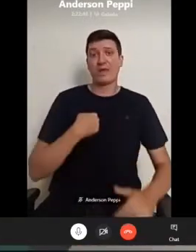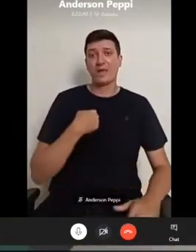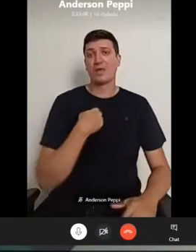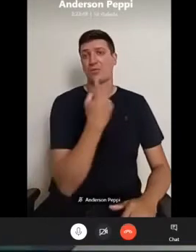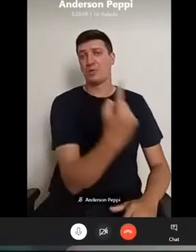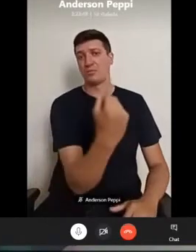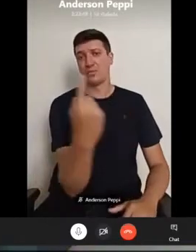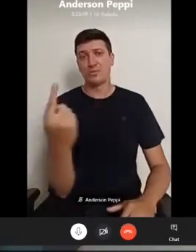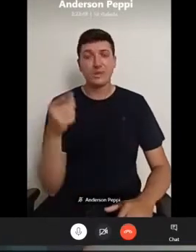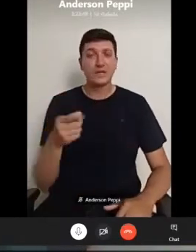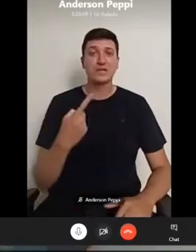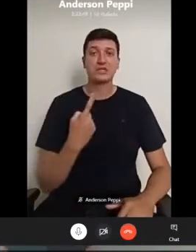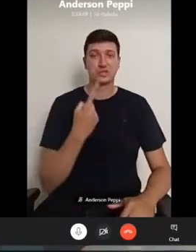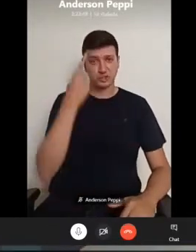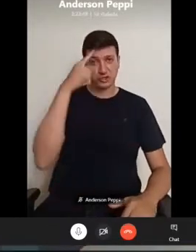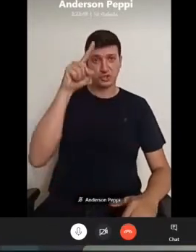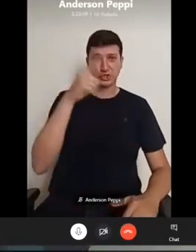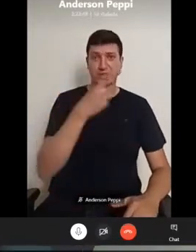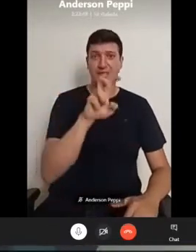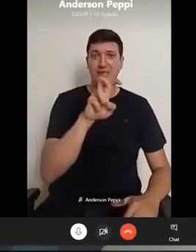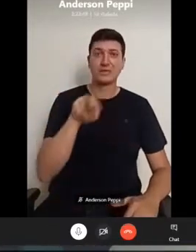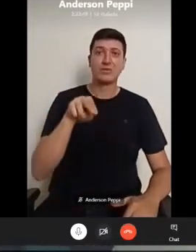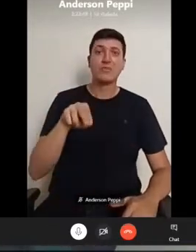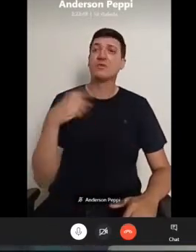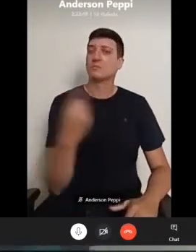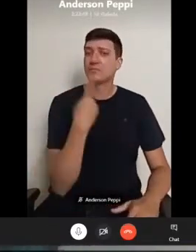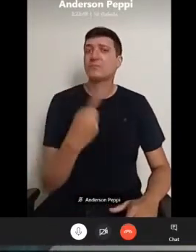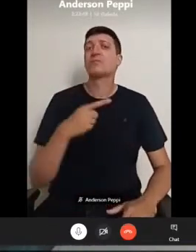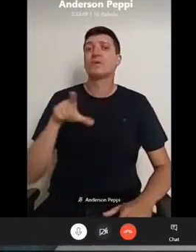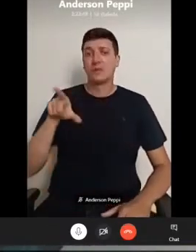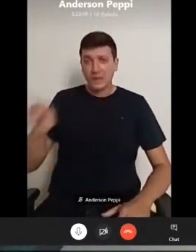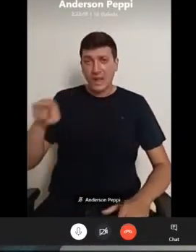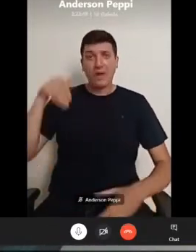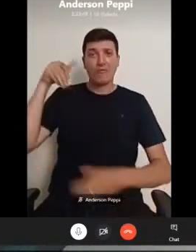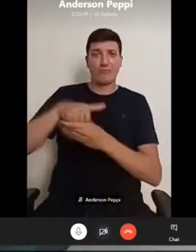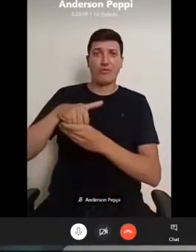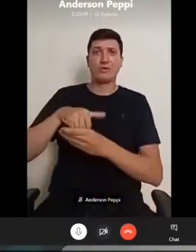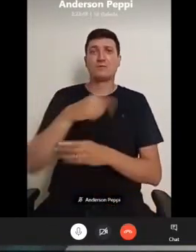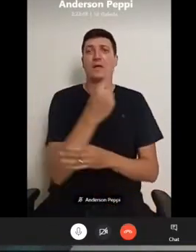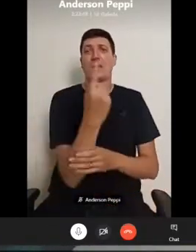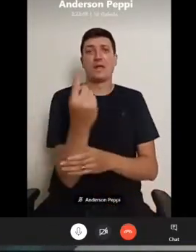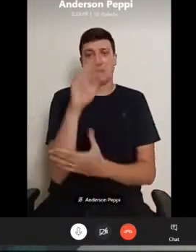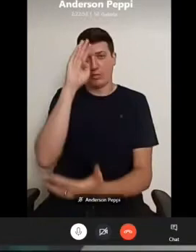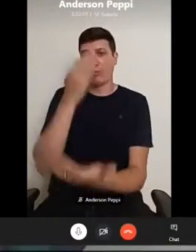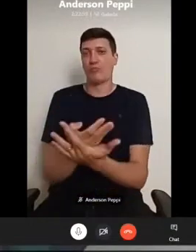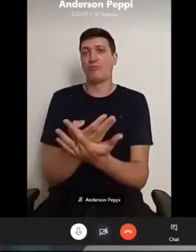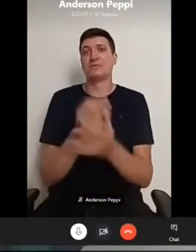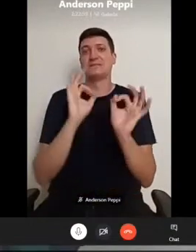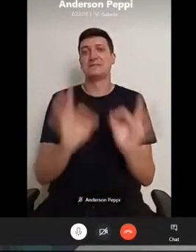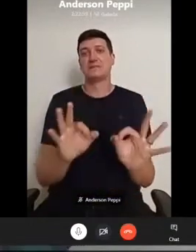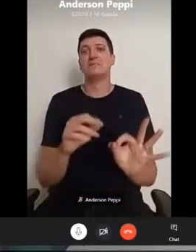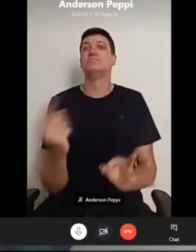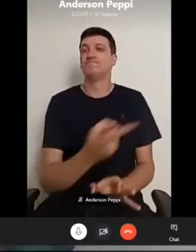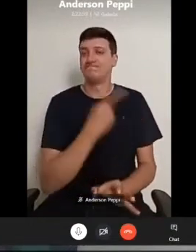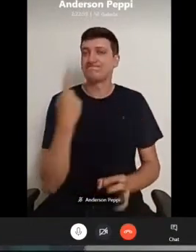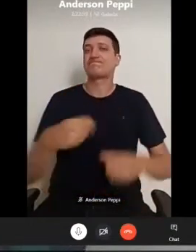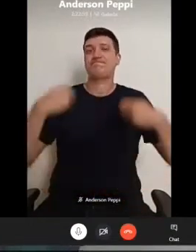e que a gente faça jus a cada voto que foi dado a cada um de nós, a confiança entregue a cada um de nós naquele dia.